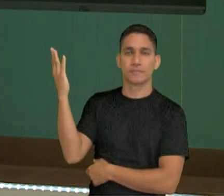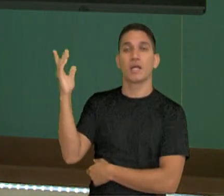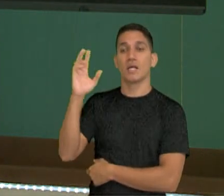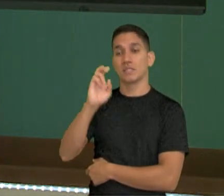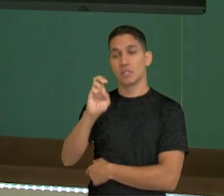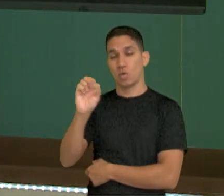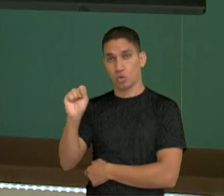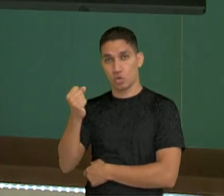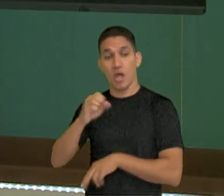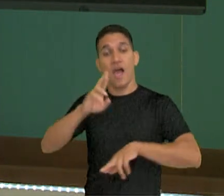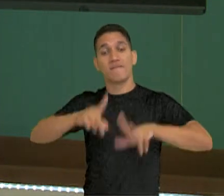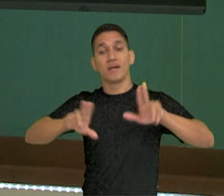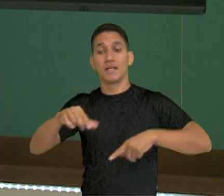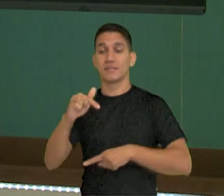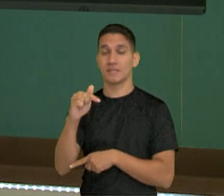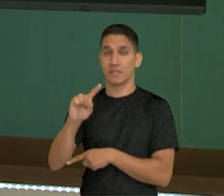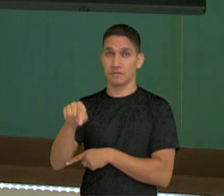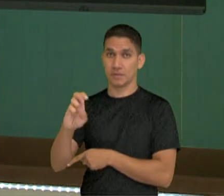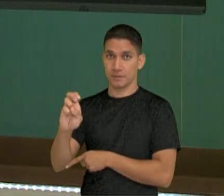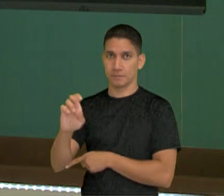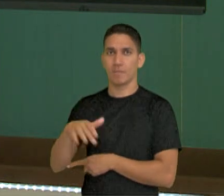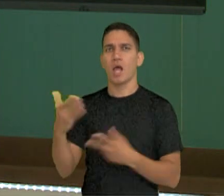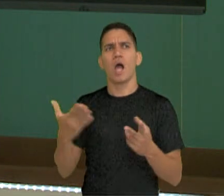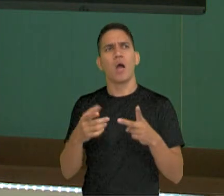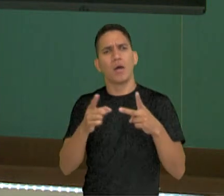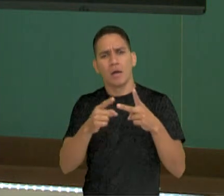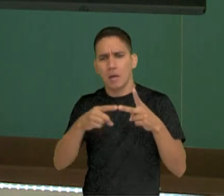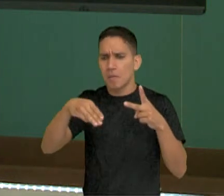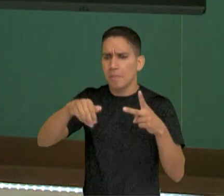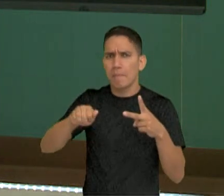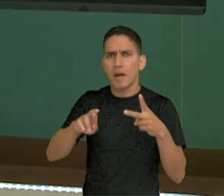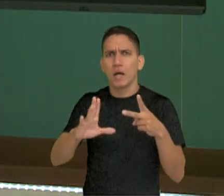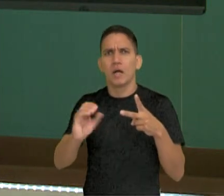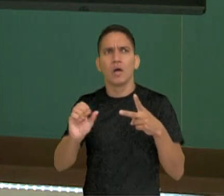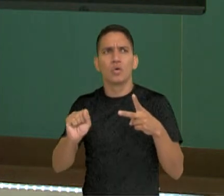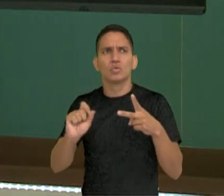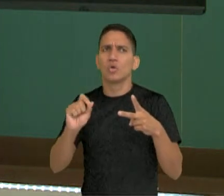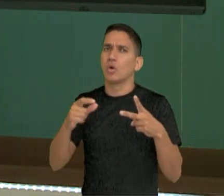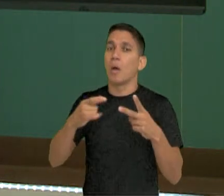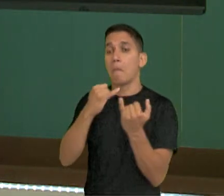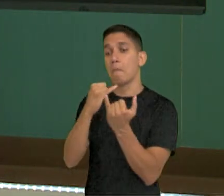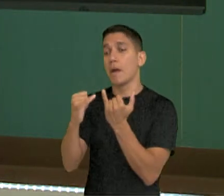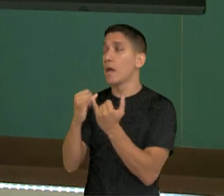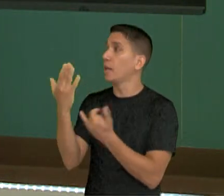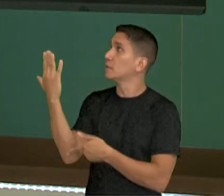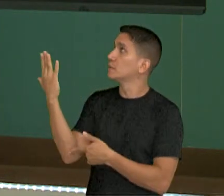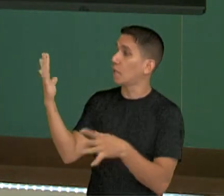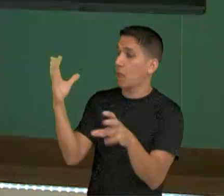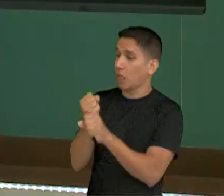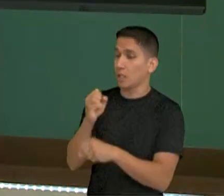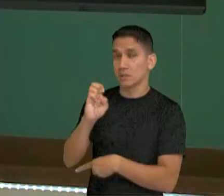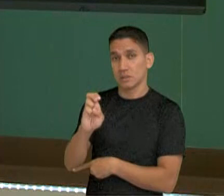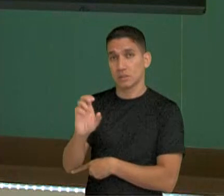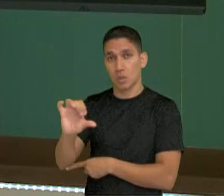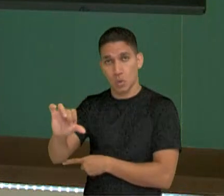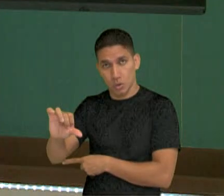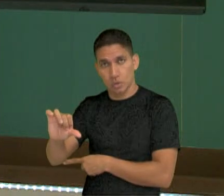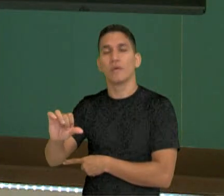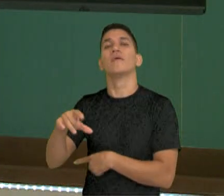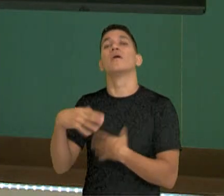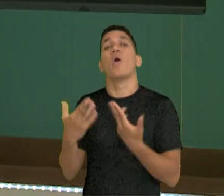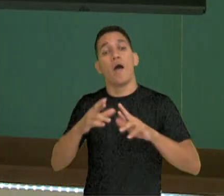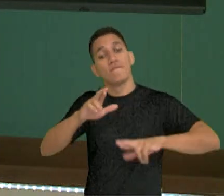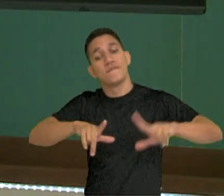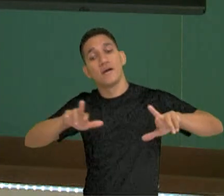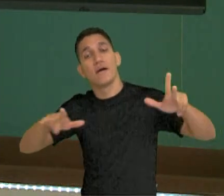a variância 7,5. Agora do Marcos, vamos calculando a média, 59, e agora vamos calcular